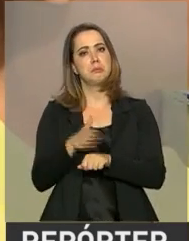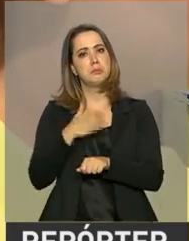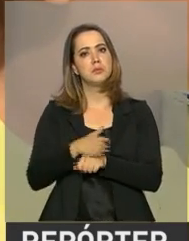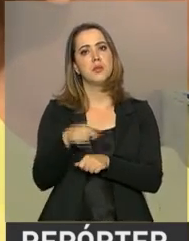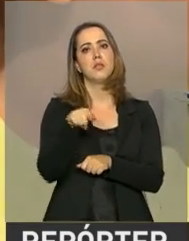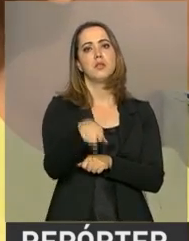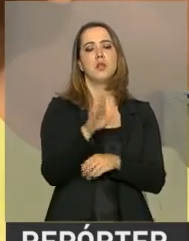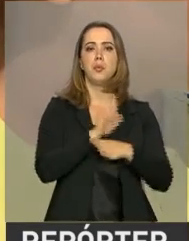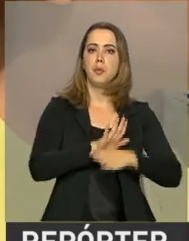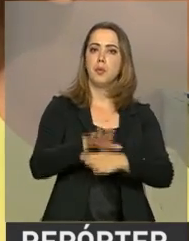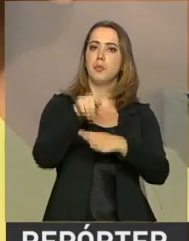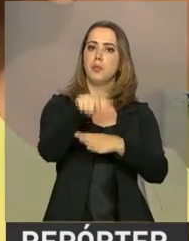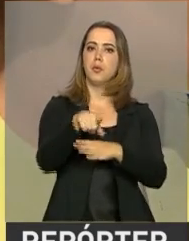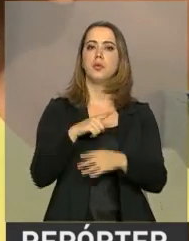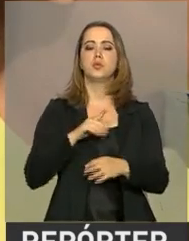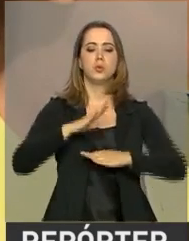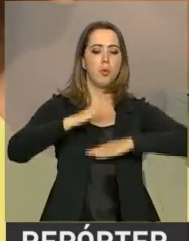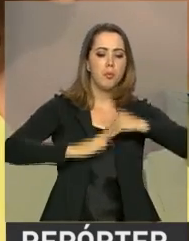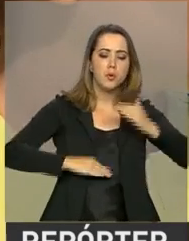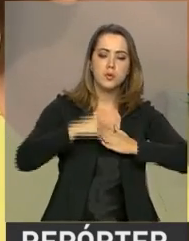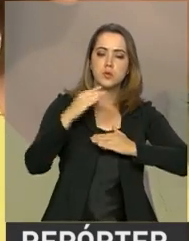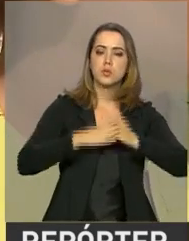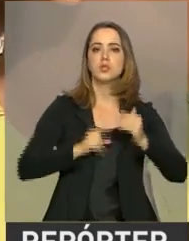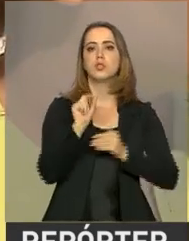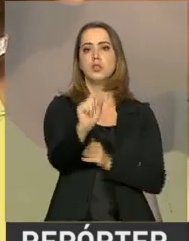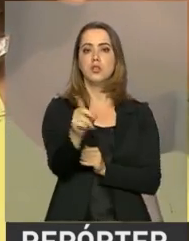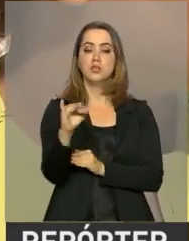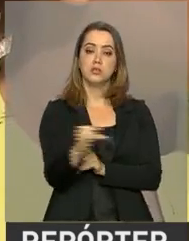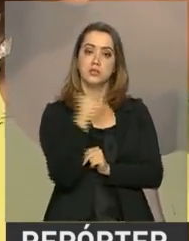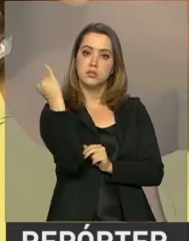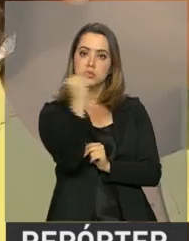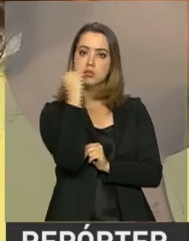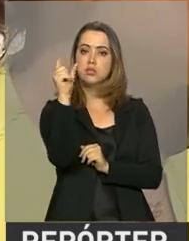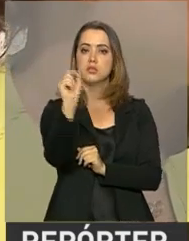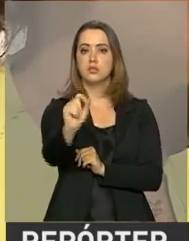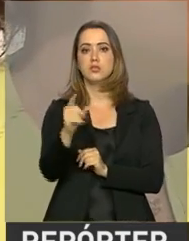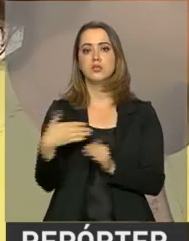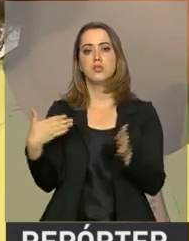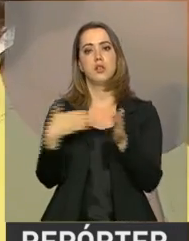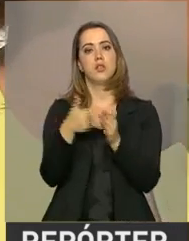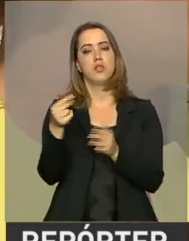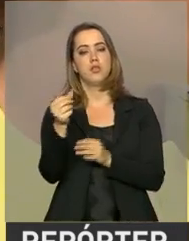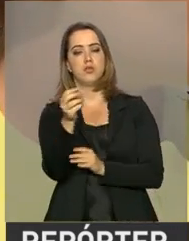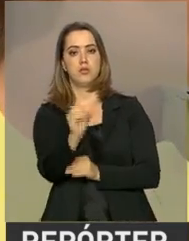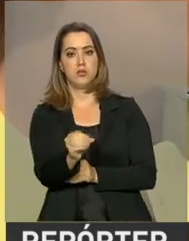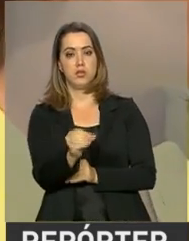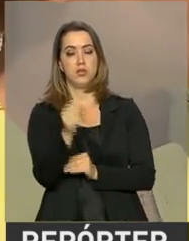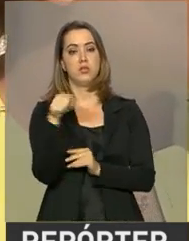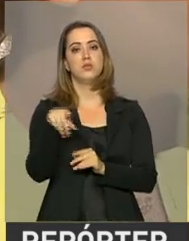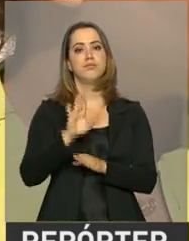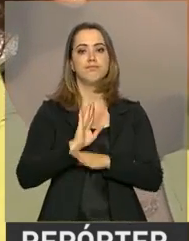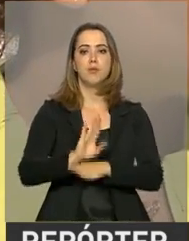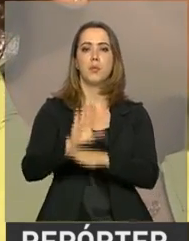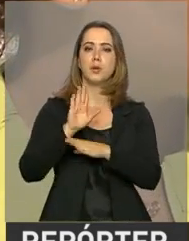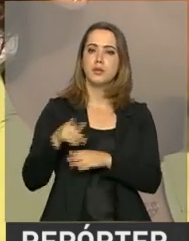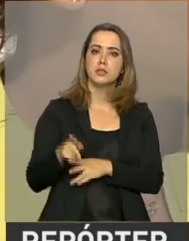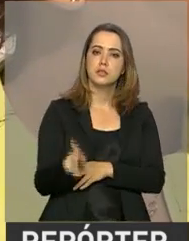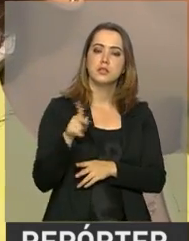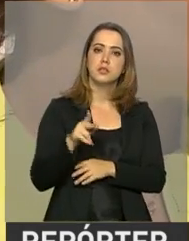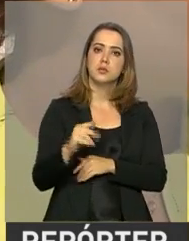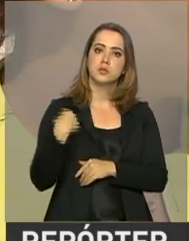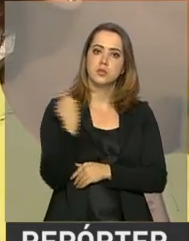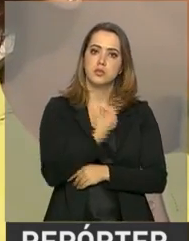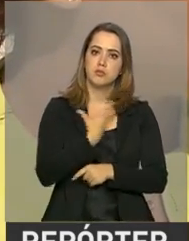apoio dentro dos profissionais. Então tem sido muito importante. Com certeza até 2020 vai cada vez apoiar mais a gente, que a gente